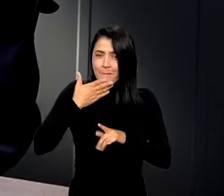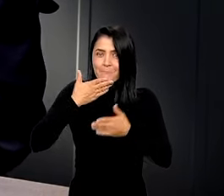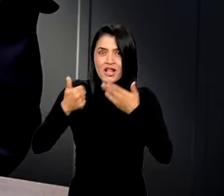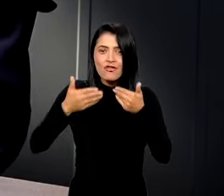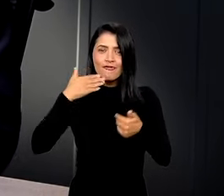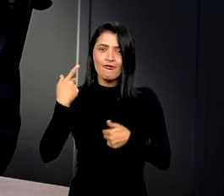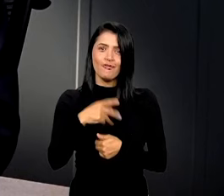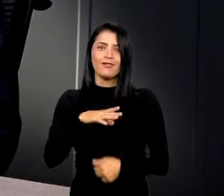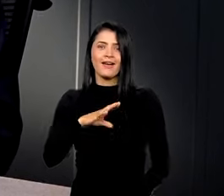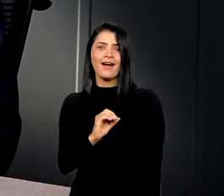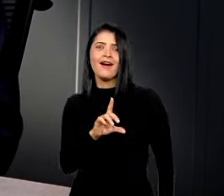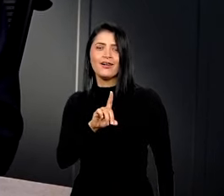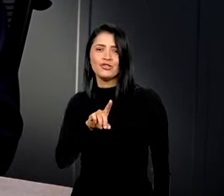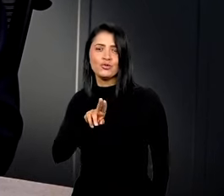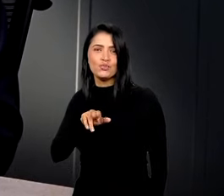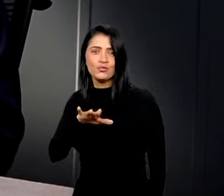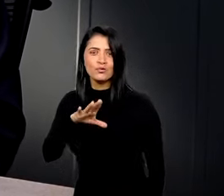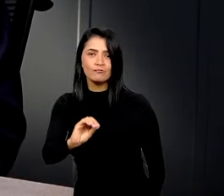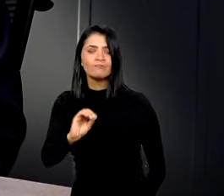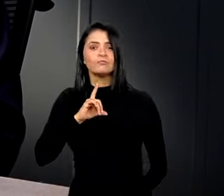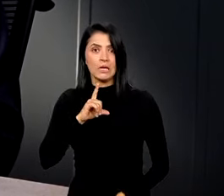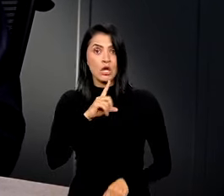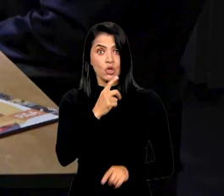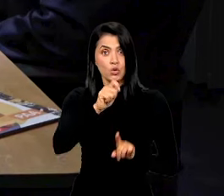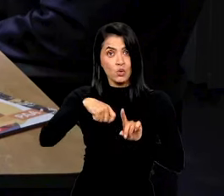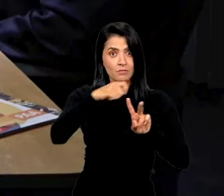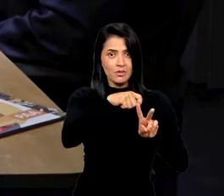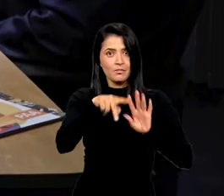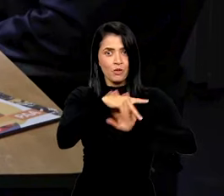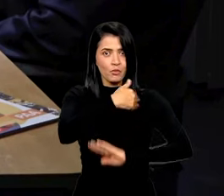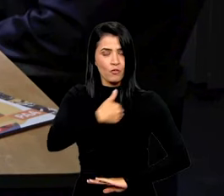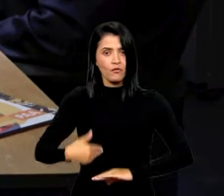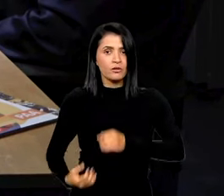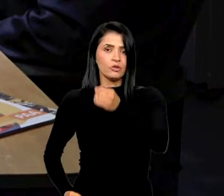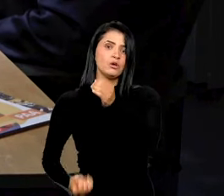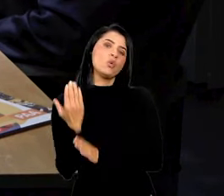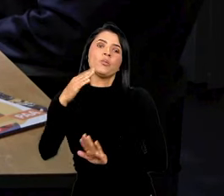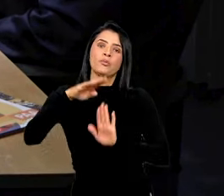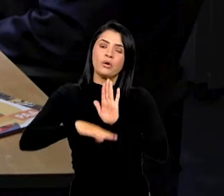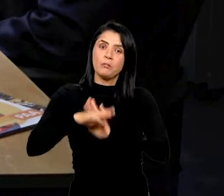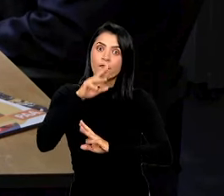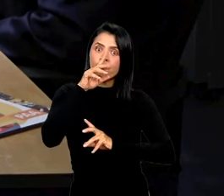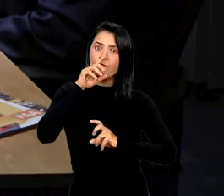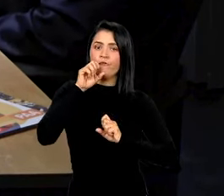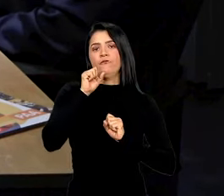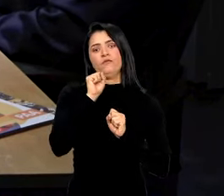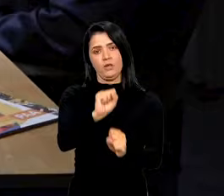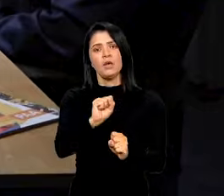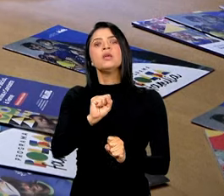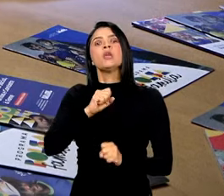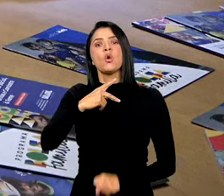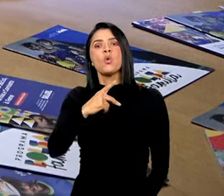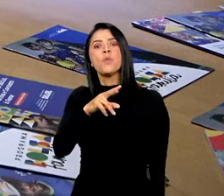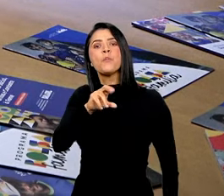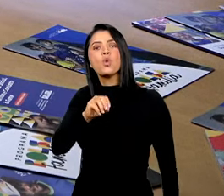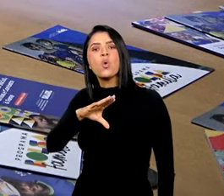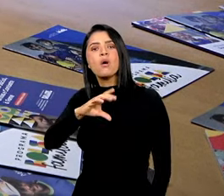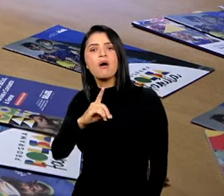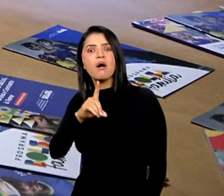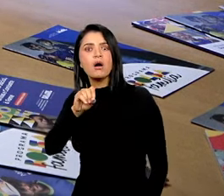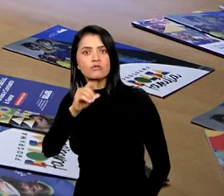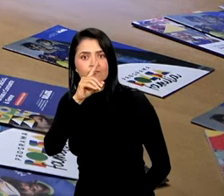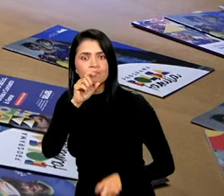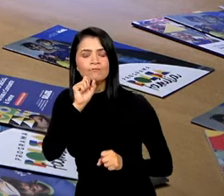Único. Nós criamos, com 2 meses de governo, o Programa de Fortalecimento Emergencial do Cade Único, o PROCADE. Repassamos mais de